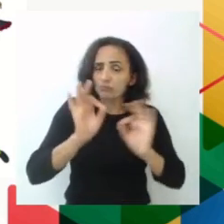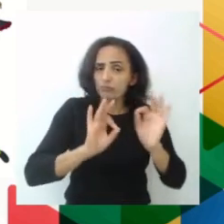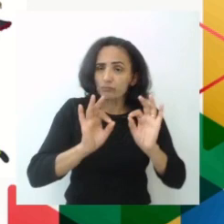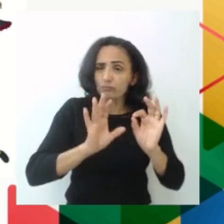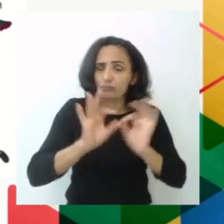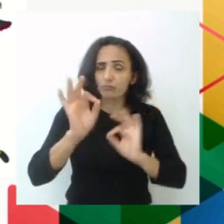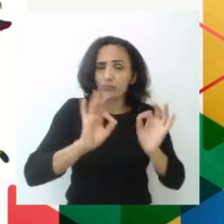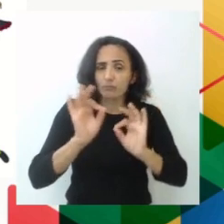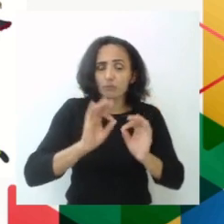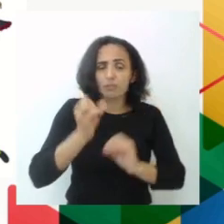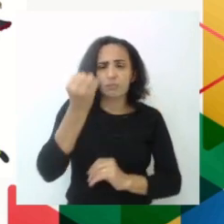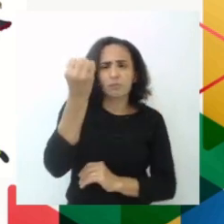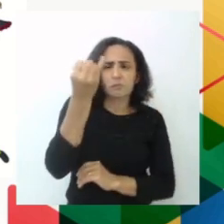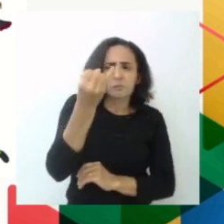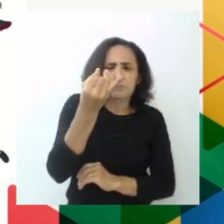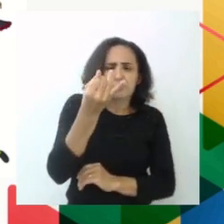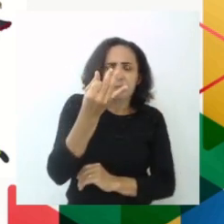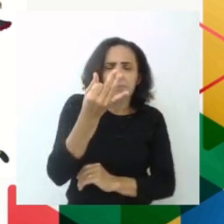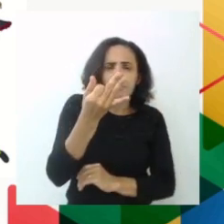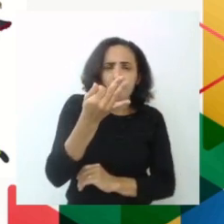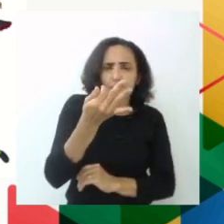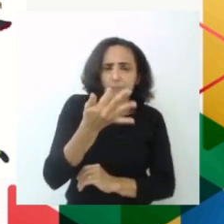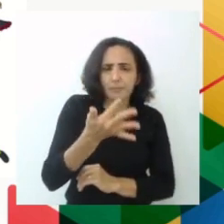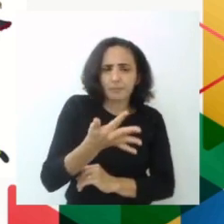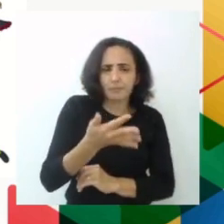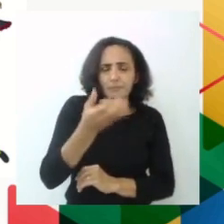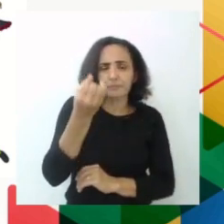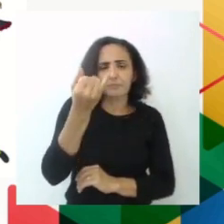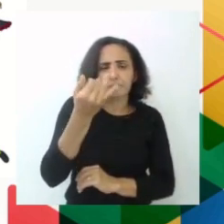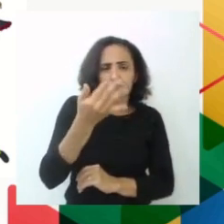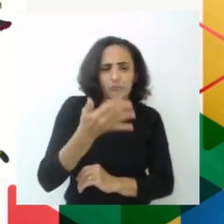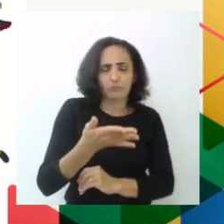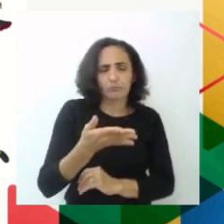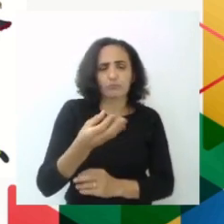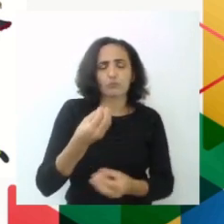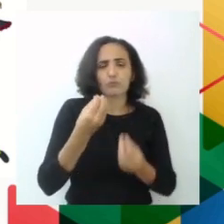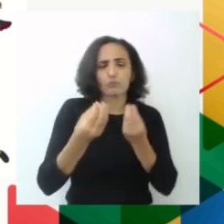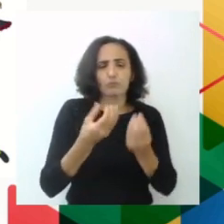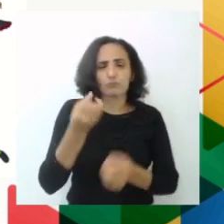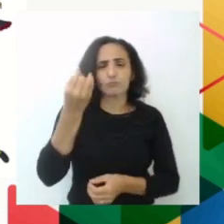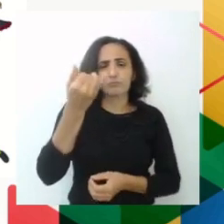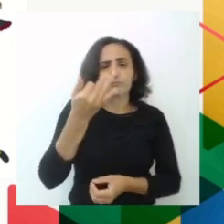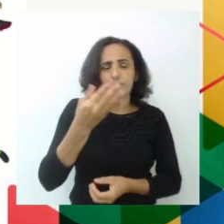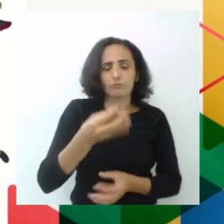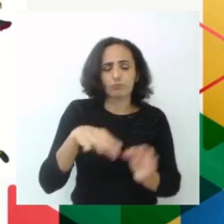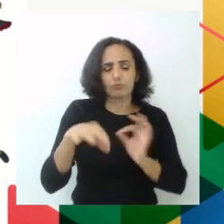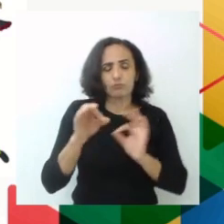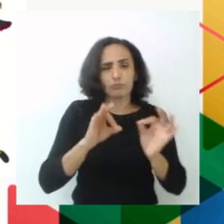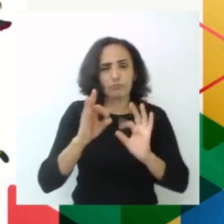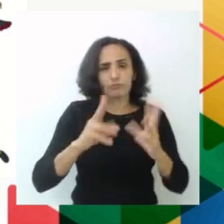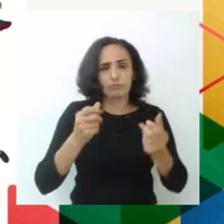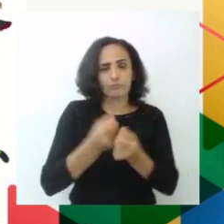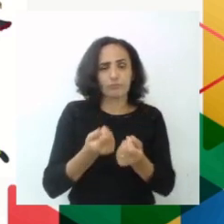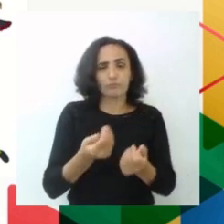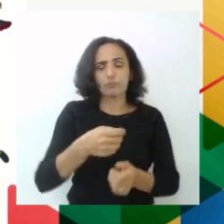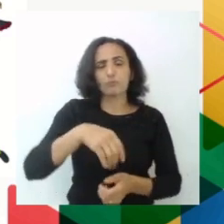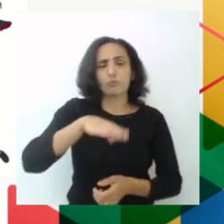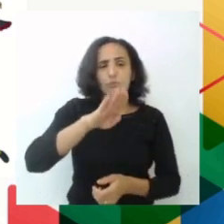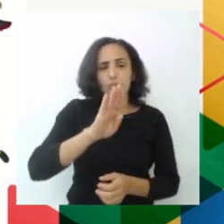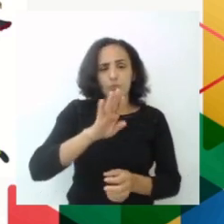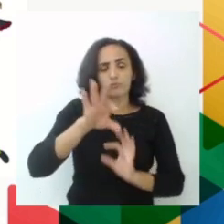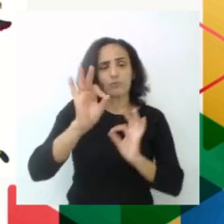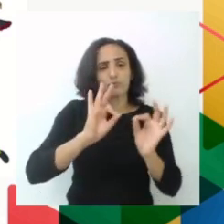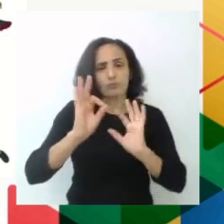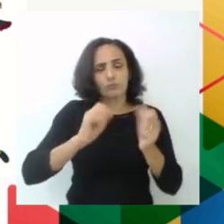você já está contando com um jogo que ele fez com o time A. O time A jogando com o time B, você já